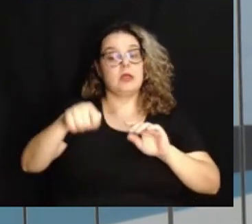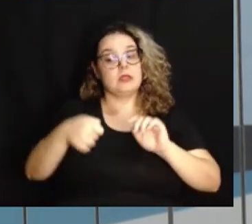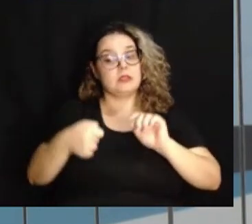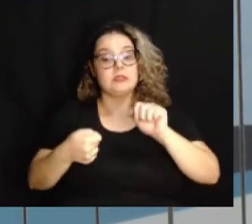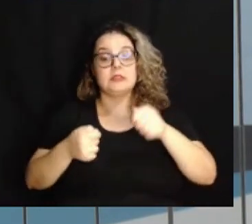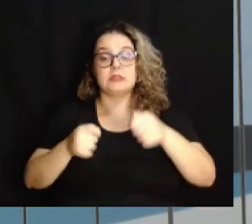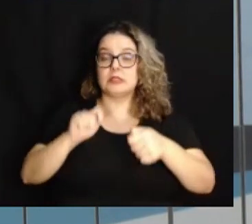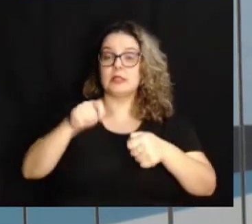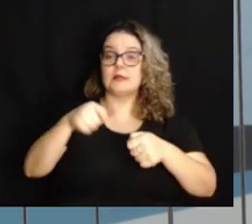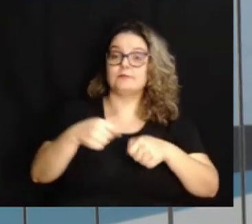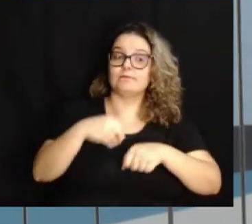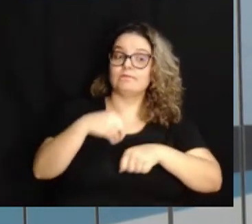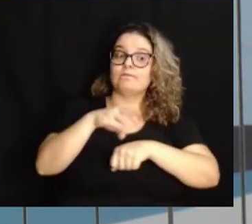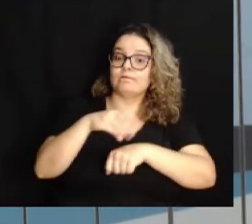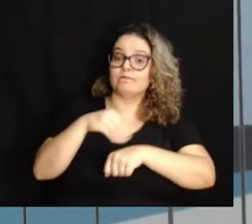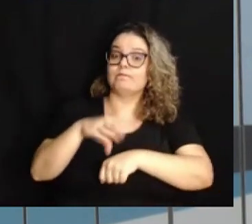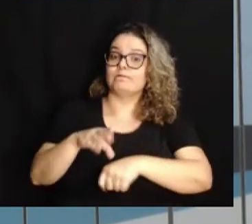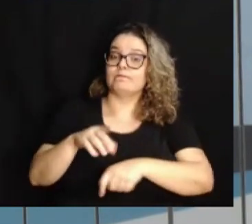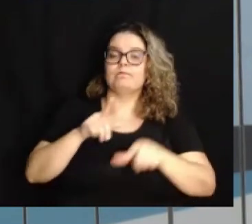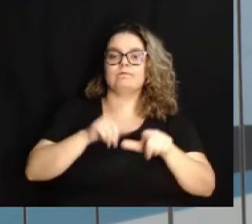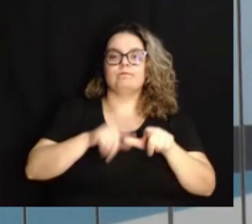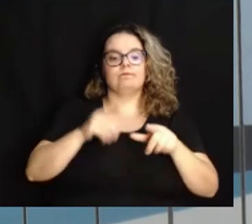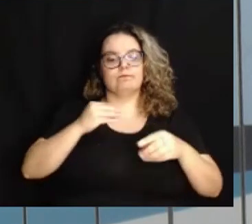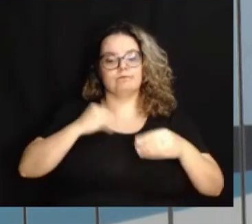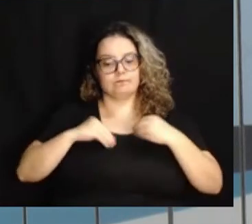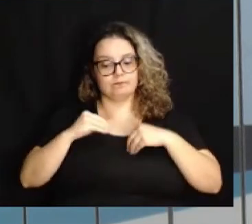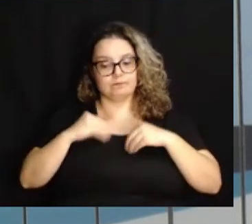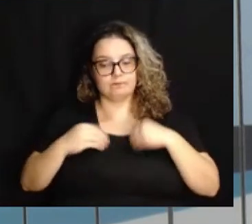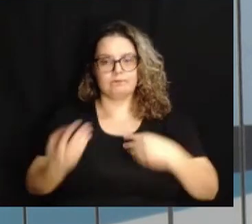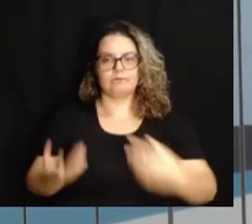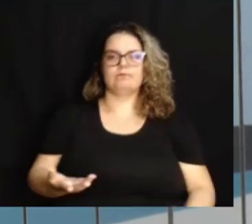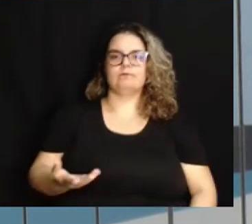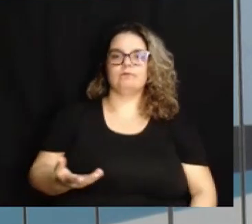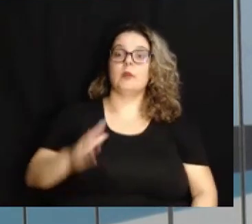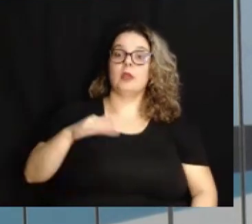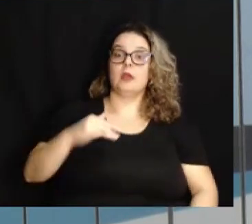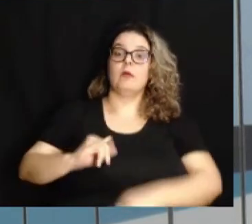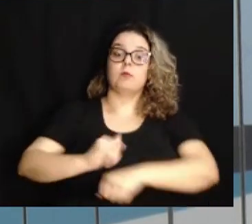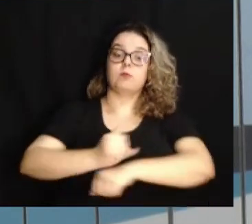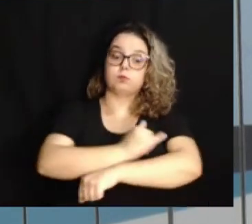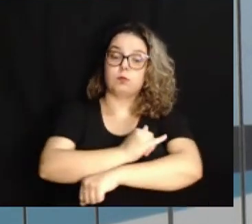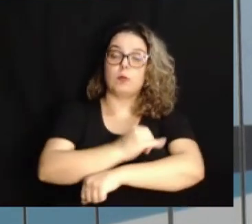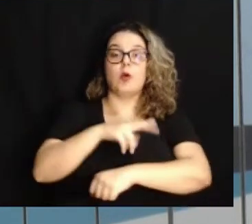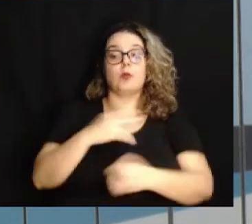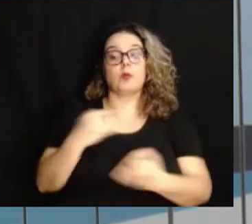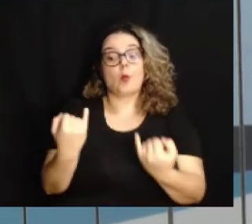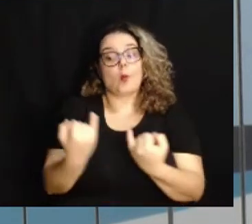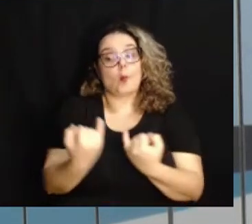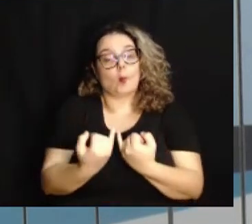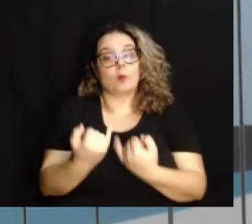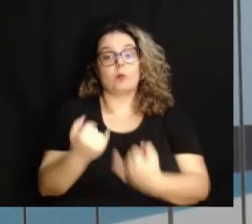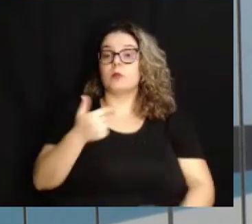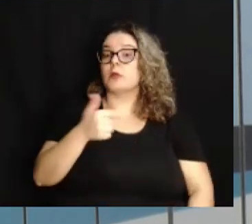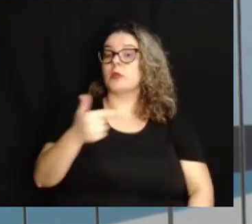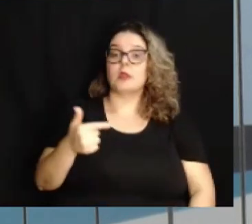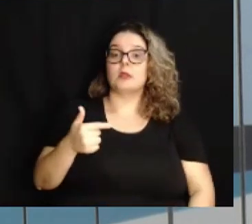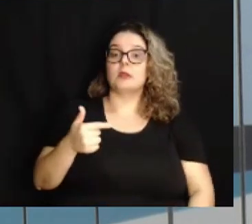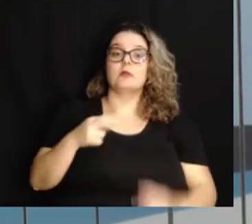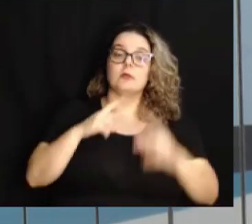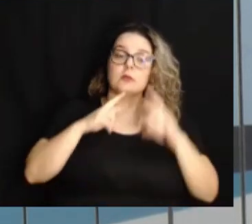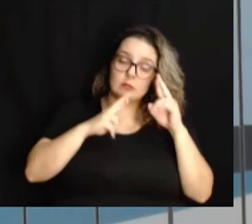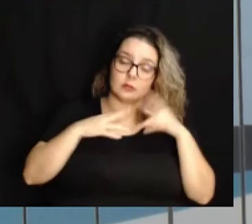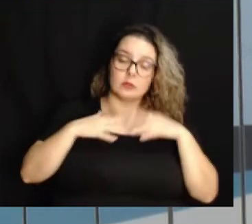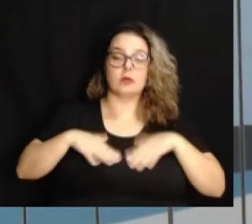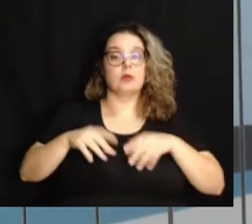uma depressão, é justamente quando ela ganha muito peso, quando ela perde muito peso, quando ela não tem um sono regulado, quando ela, por